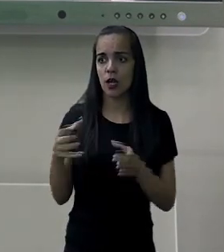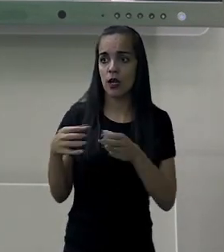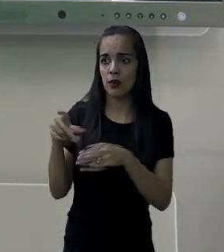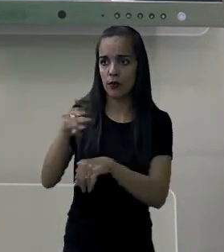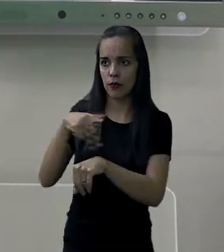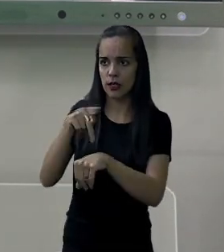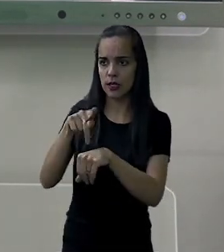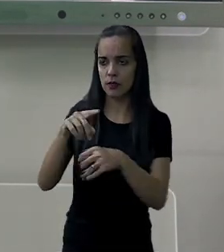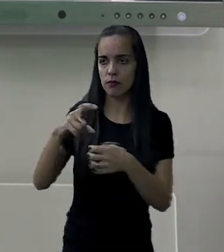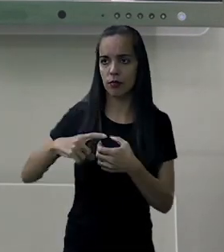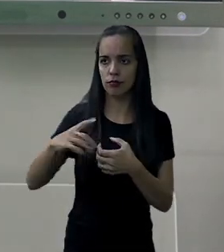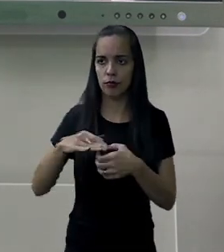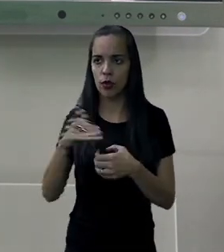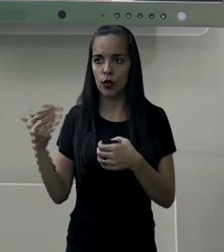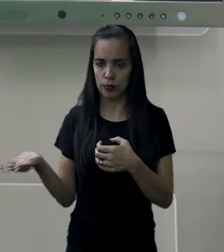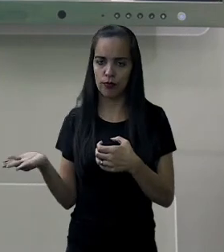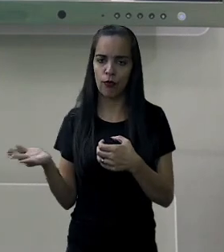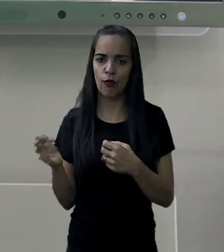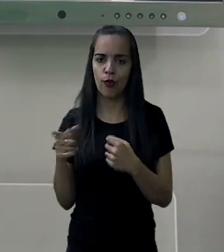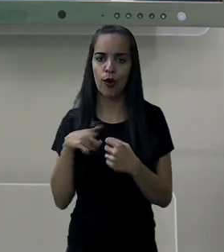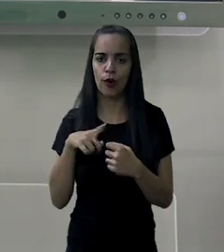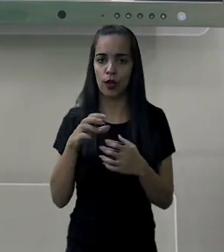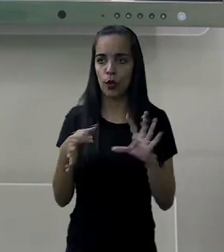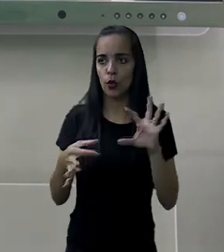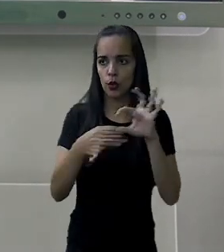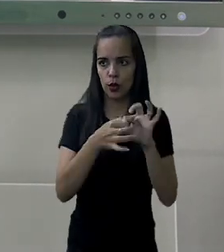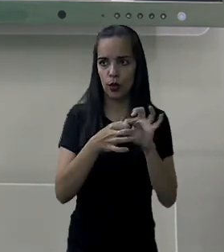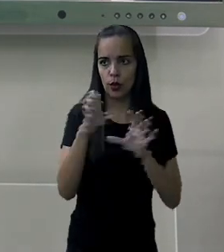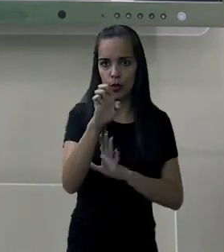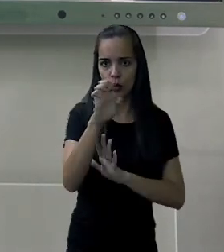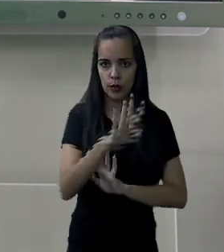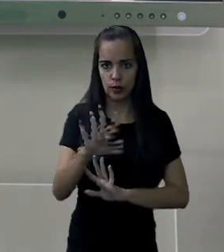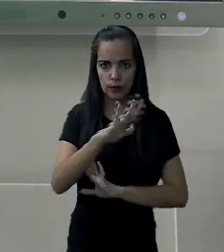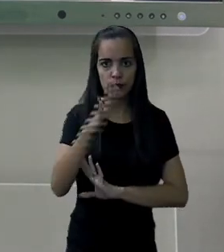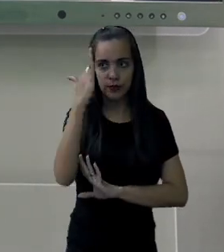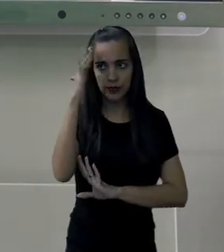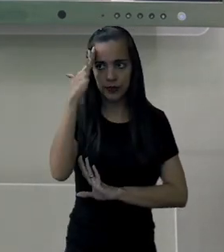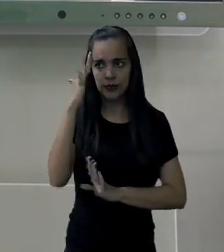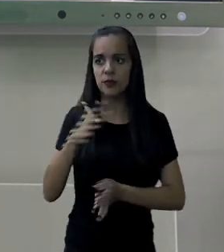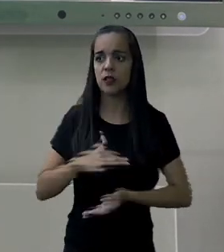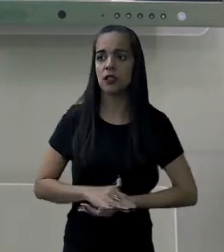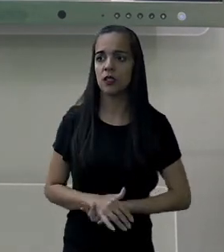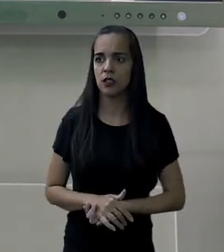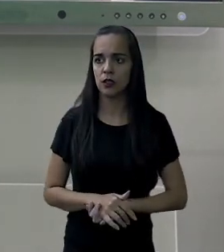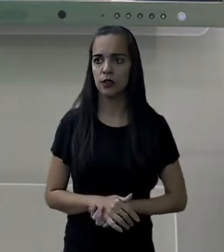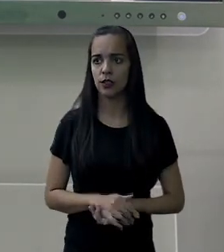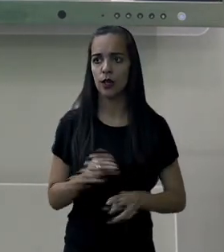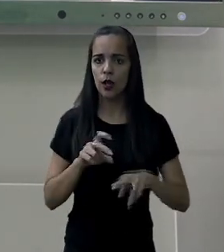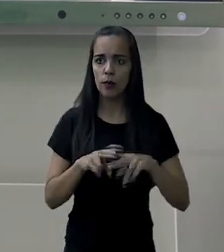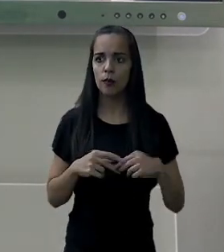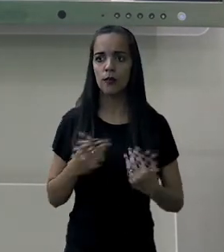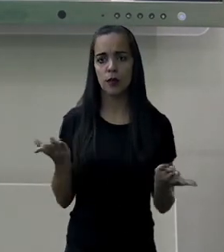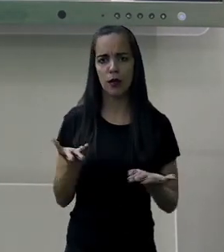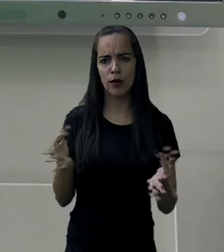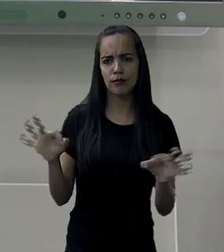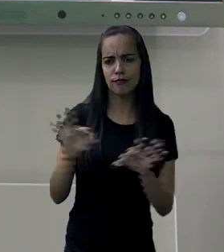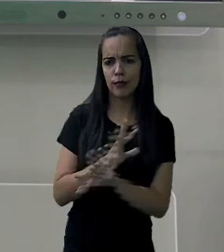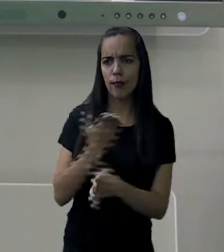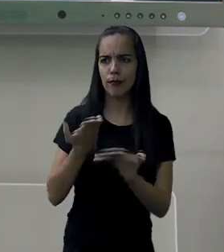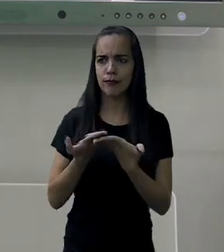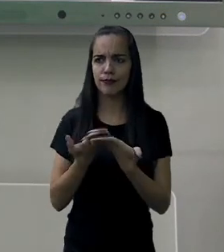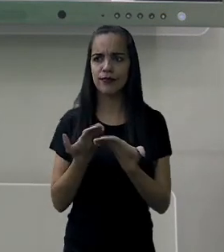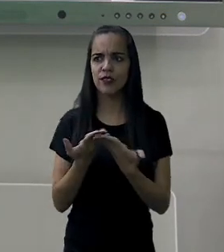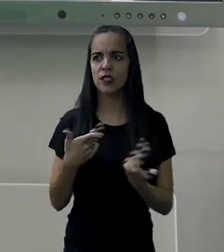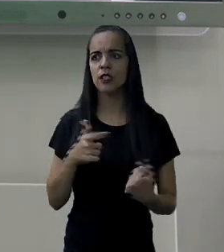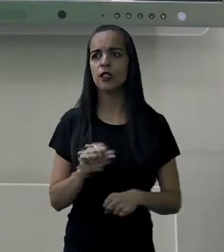está fora da União Europeia. Tranquilo assim? Essa nossa aula vai ficando por aqui. Eu quis mostrar para